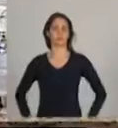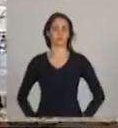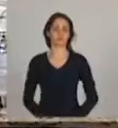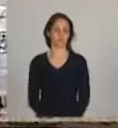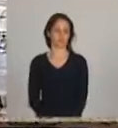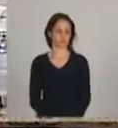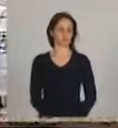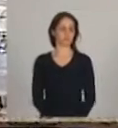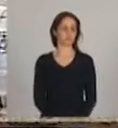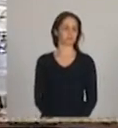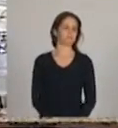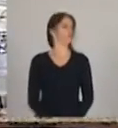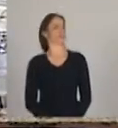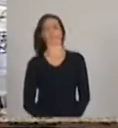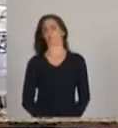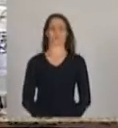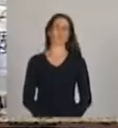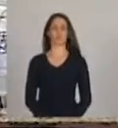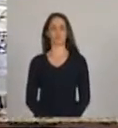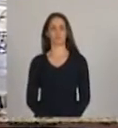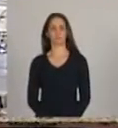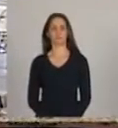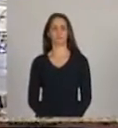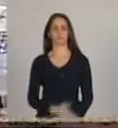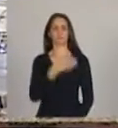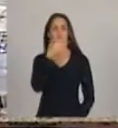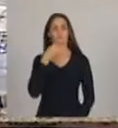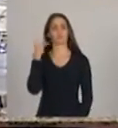Deputado Fabrício Gandini.